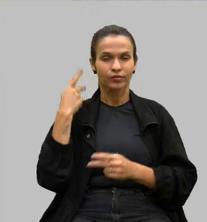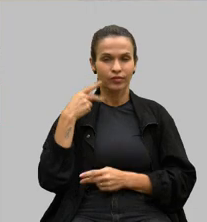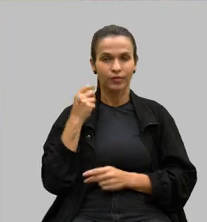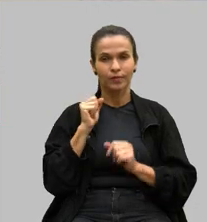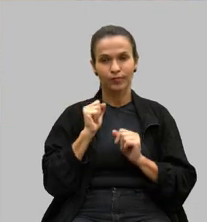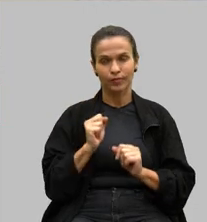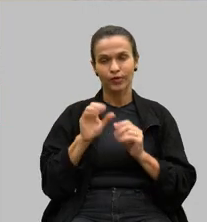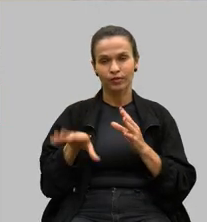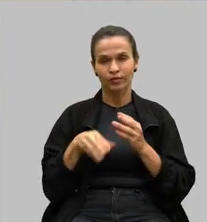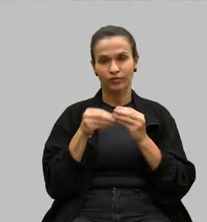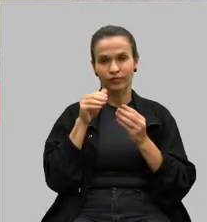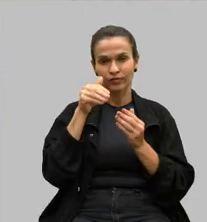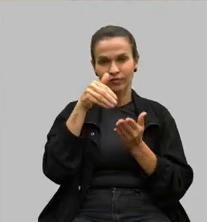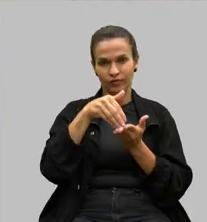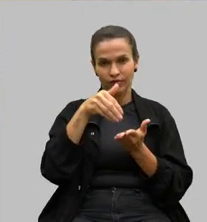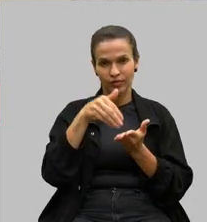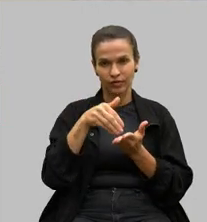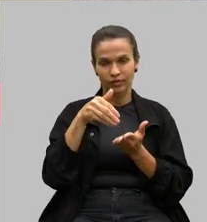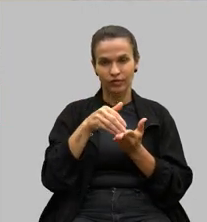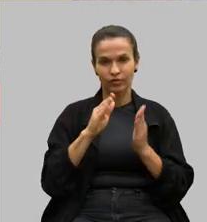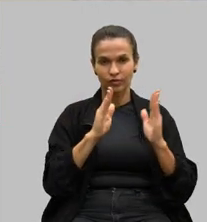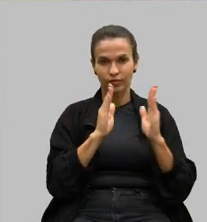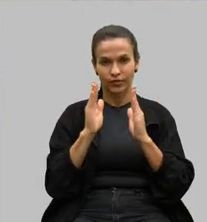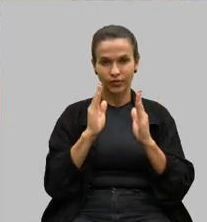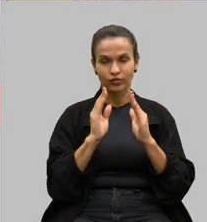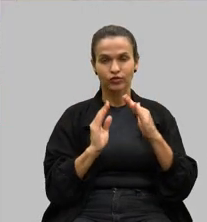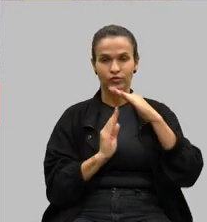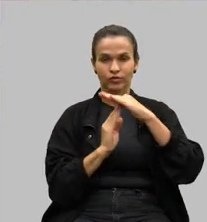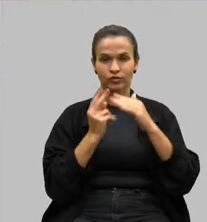suasa finais pelo prazo de 2